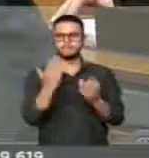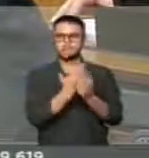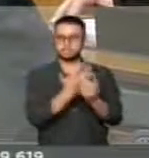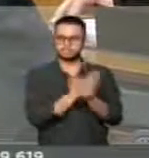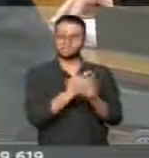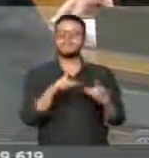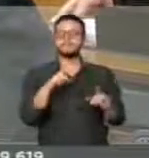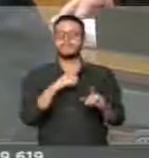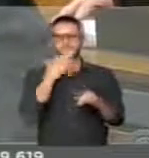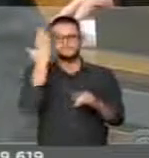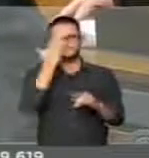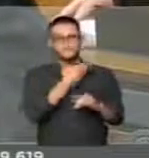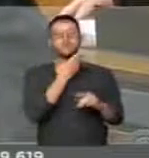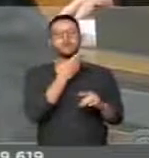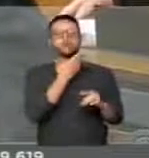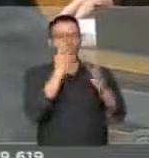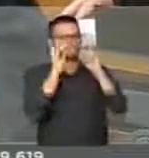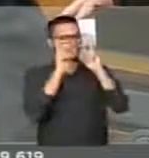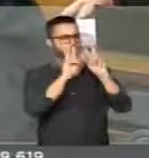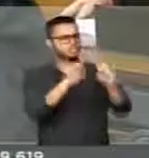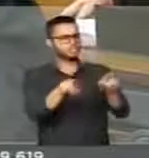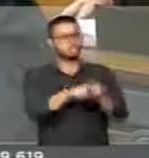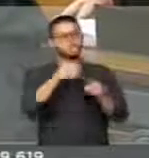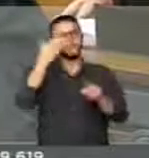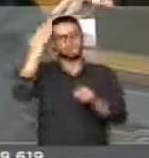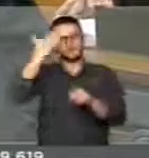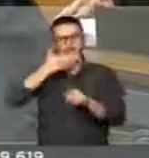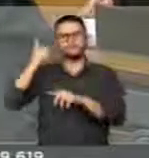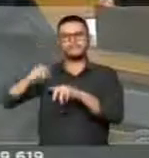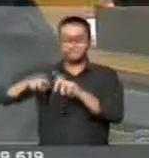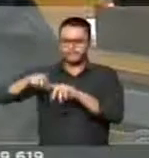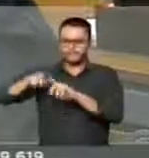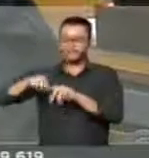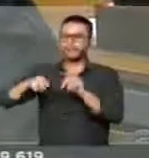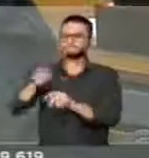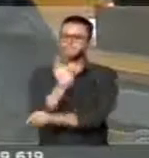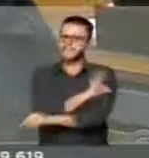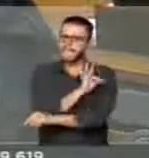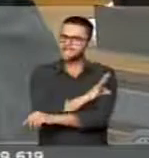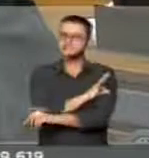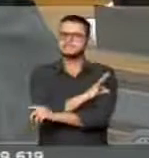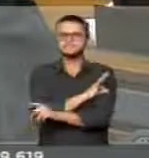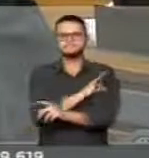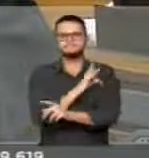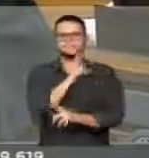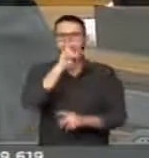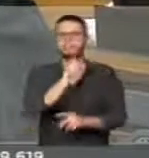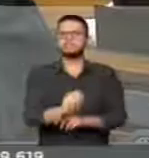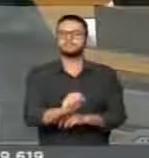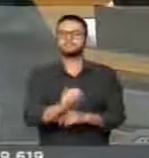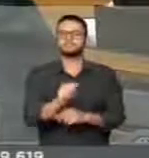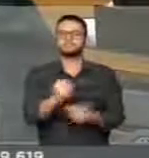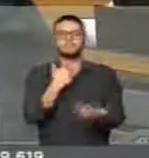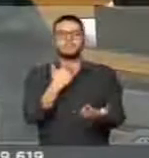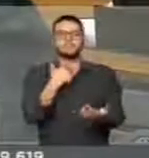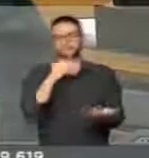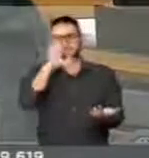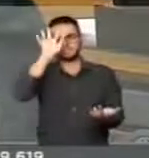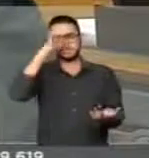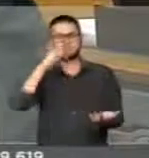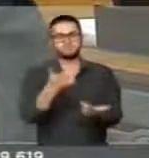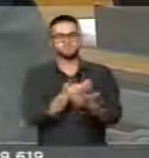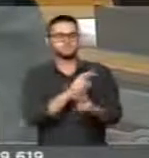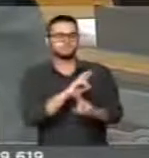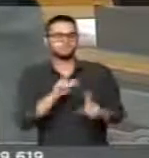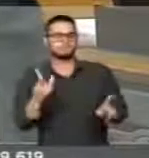e provas materiais, provas técnicas, robustas, não nos permite outra conclusão, a não ser